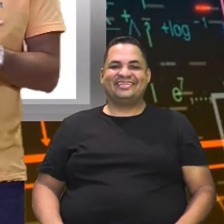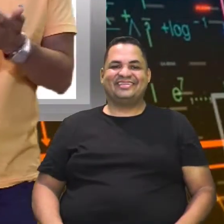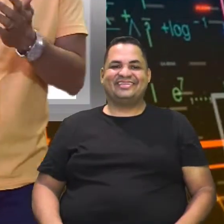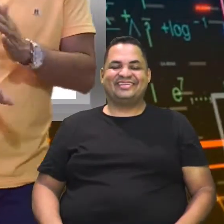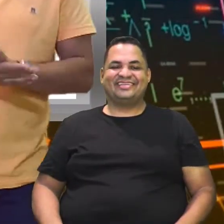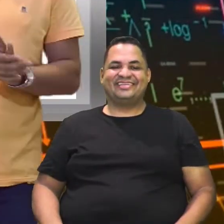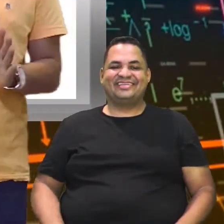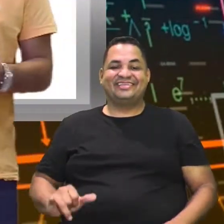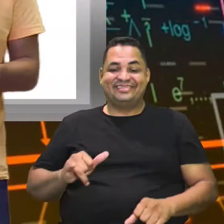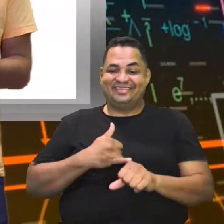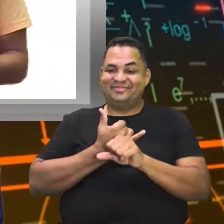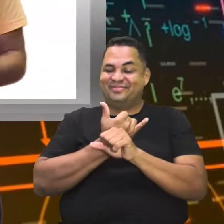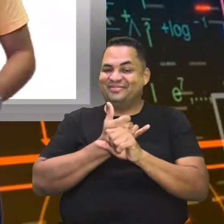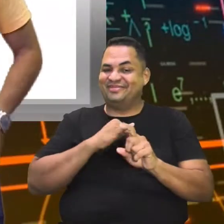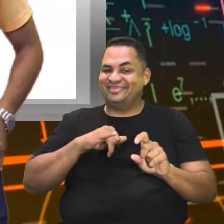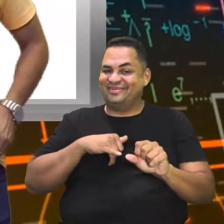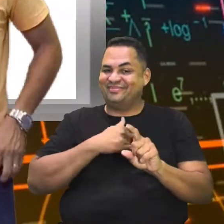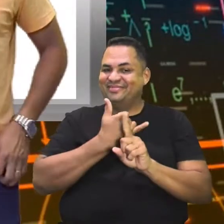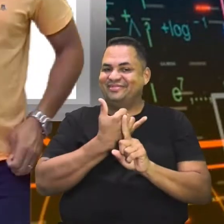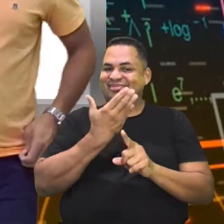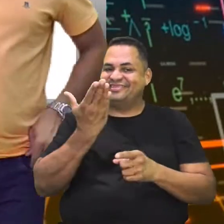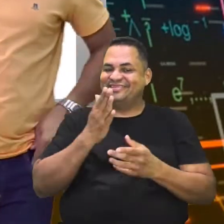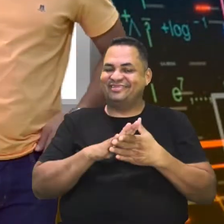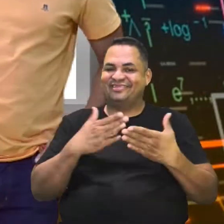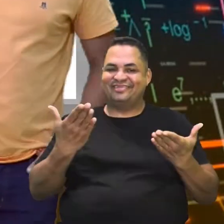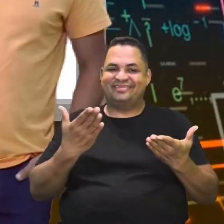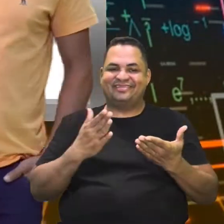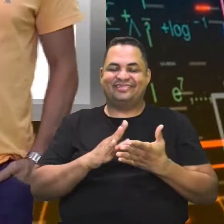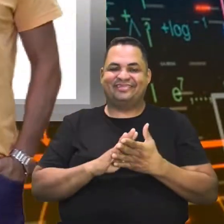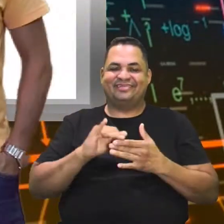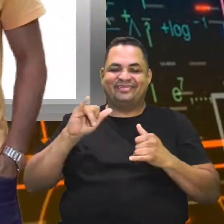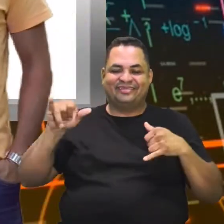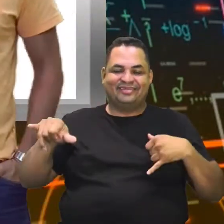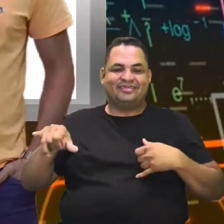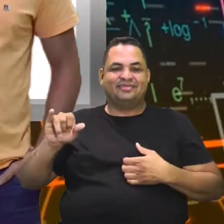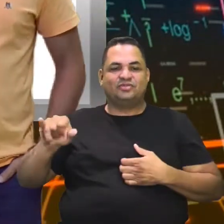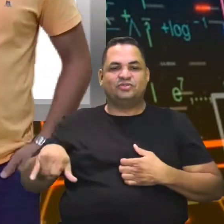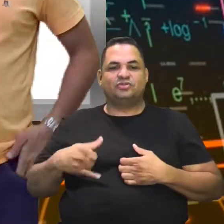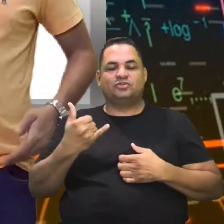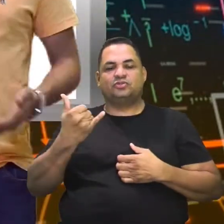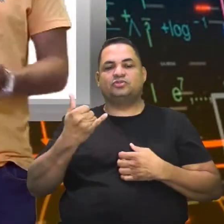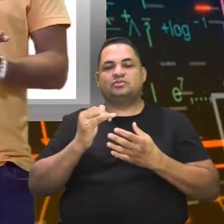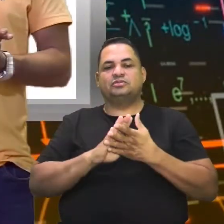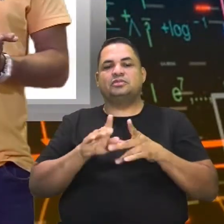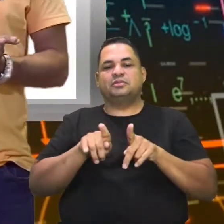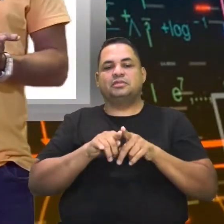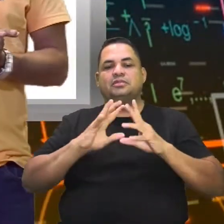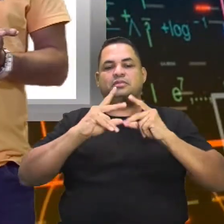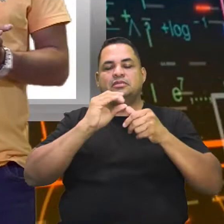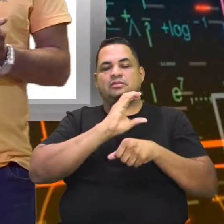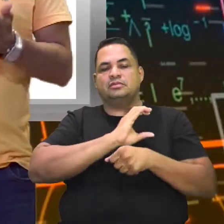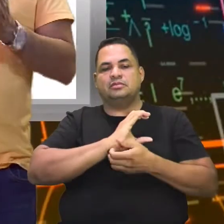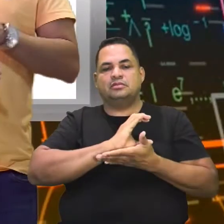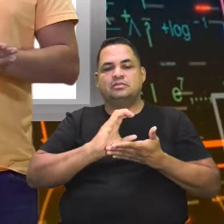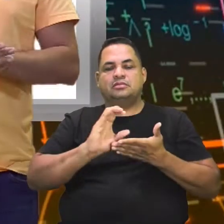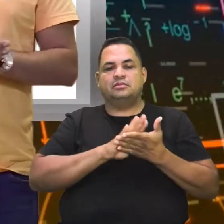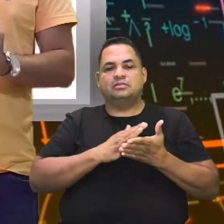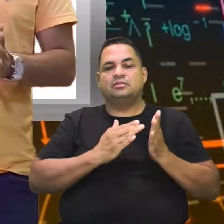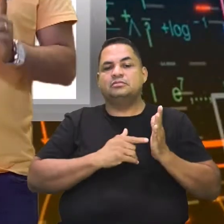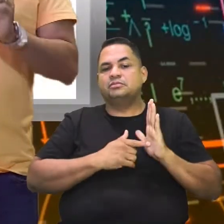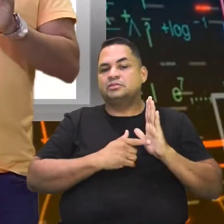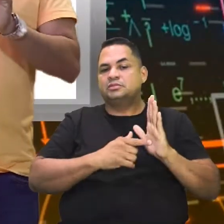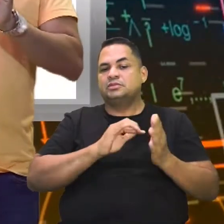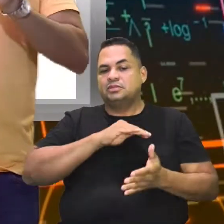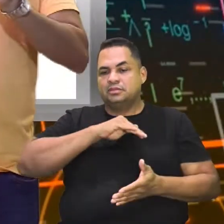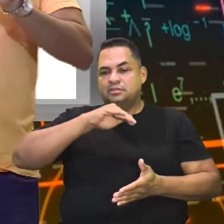Paralelo. Então, a gente vê aí que tanto para juro como para montante, a representação foi uma reta, né? Uma